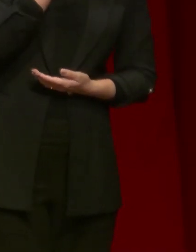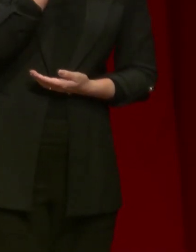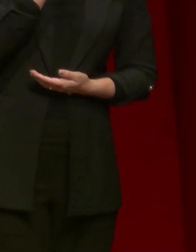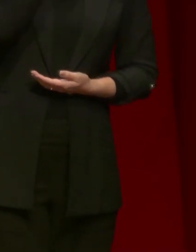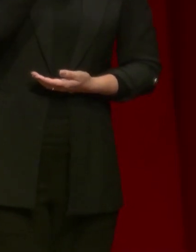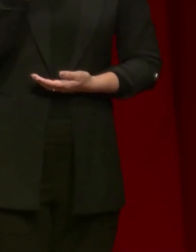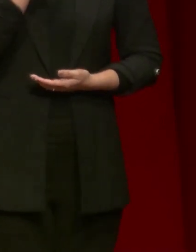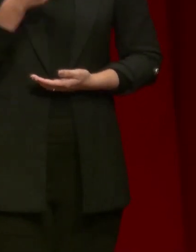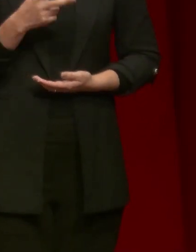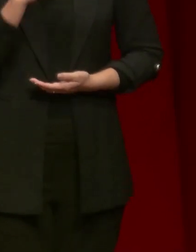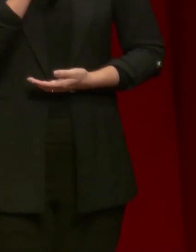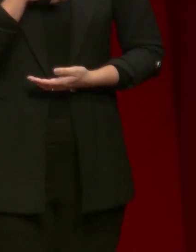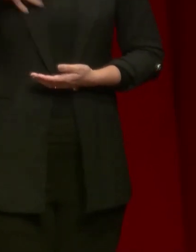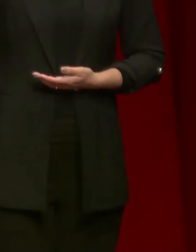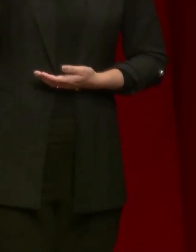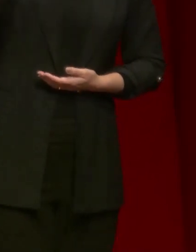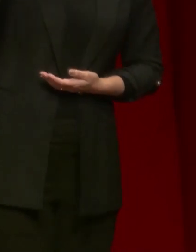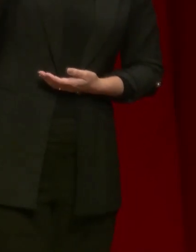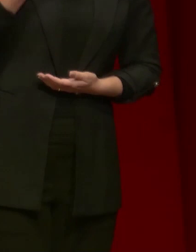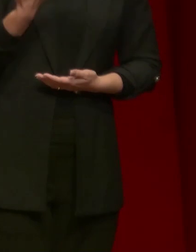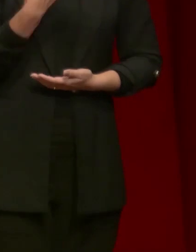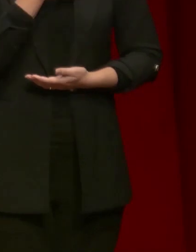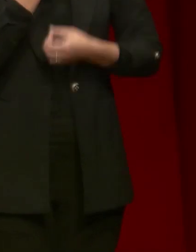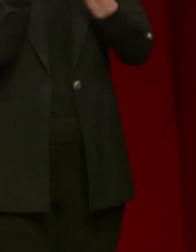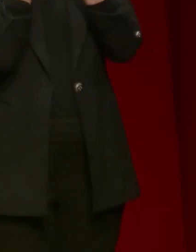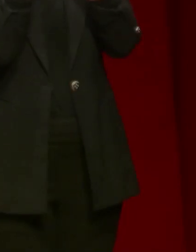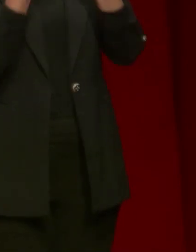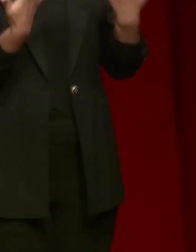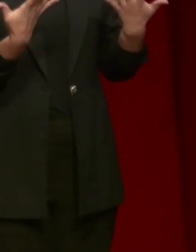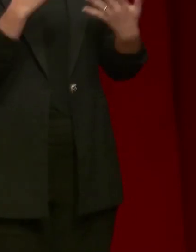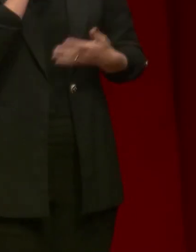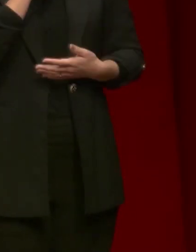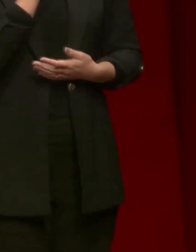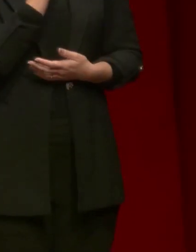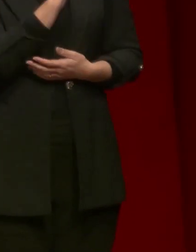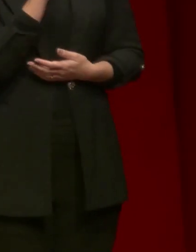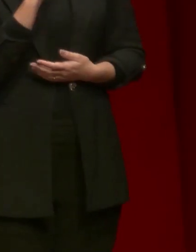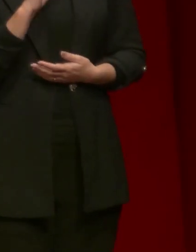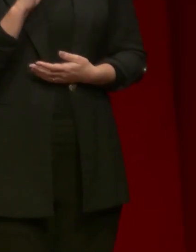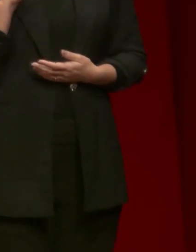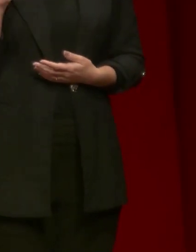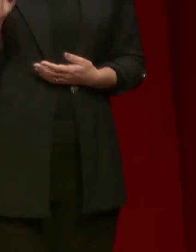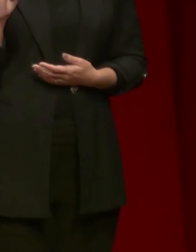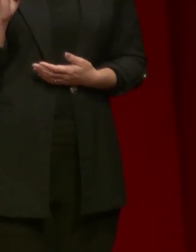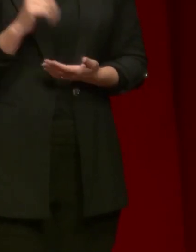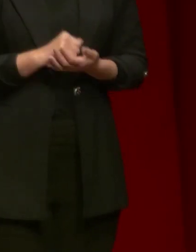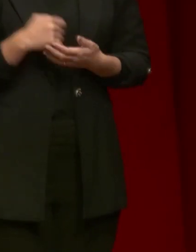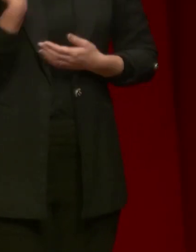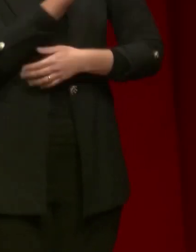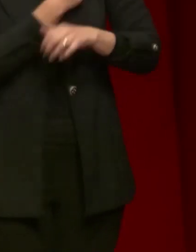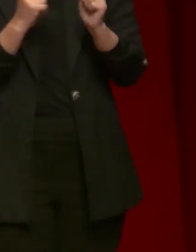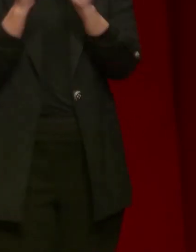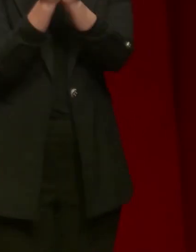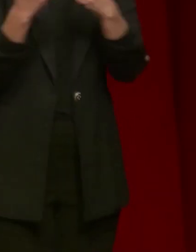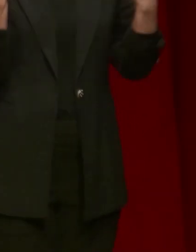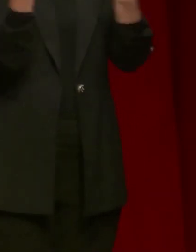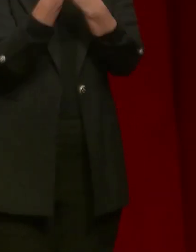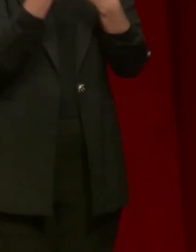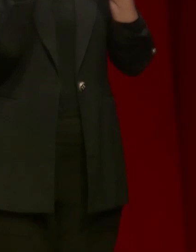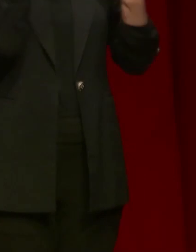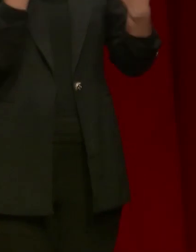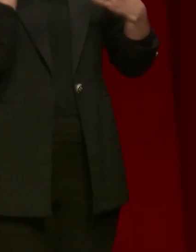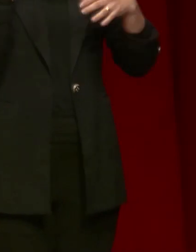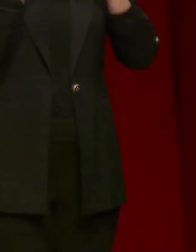de conversa, palestra... Tudo que é de bom a gente acontece lá na SBB, por isso a gente está junto. Obrigado, meninas,